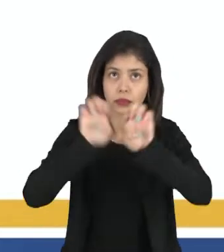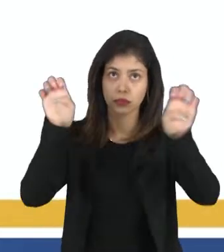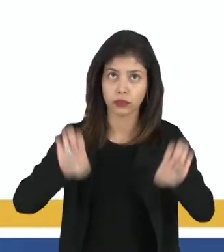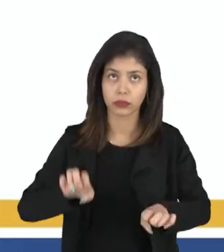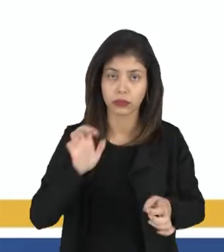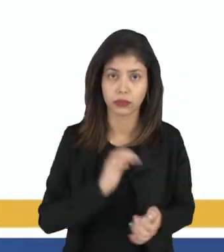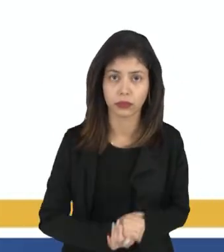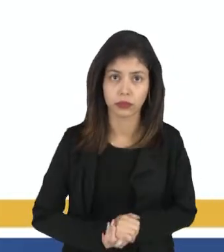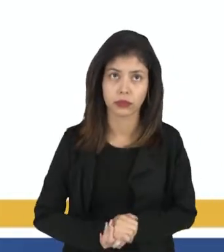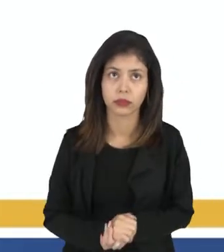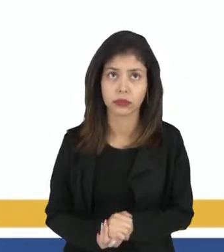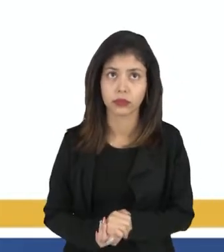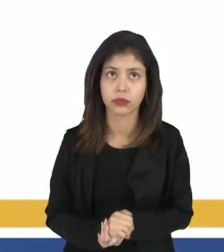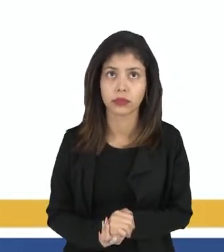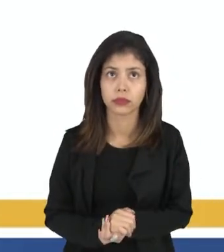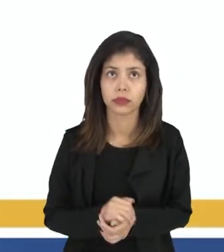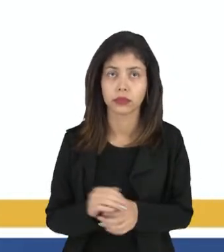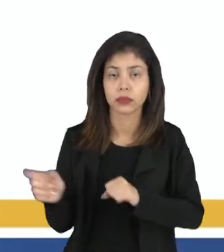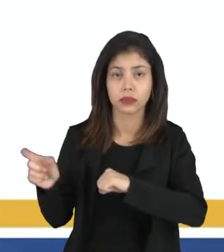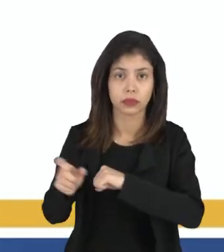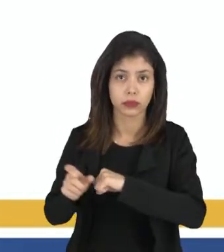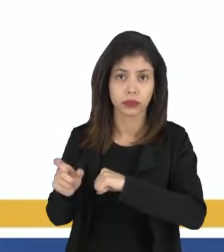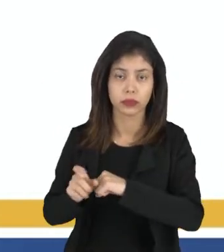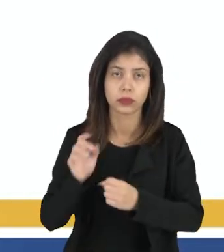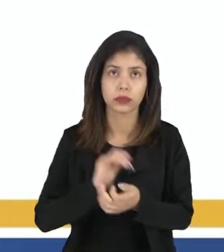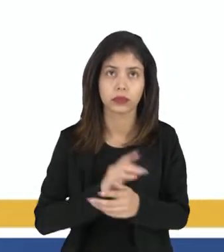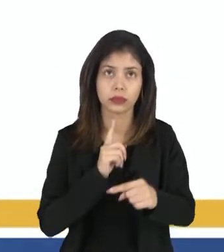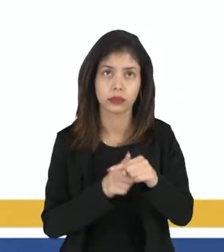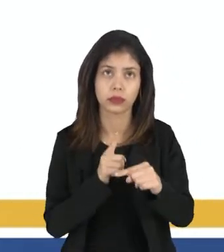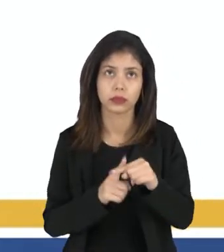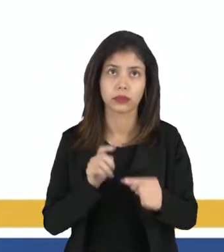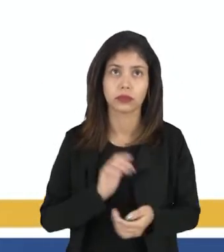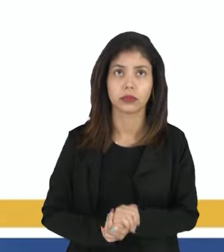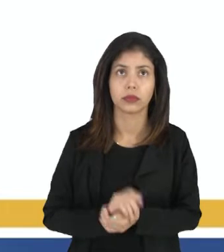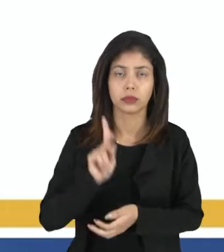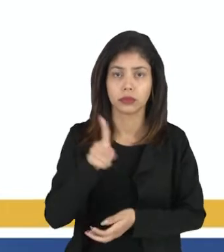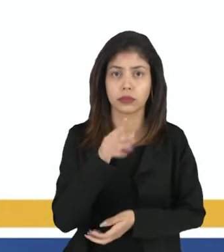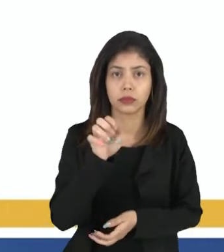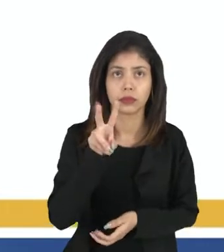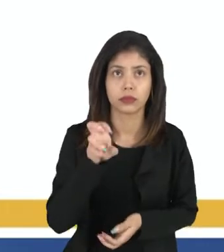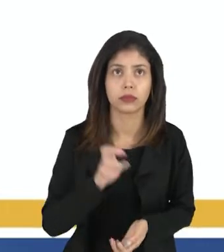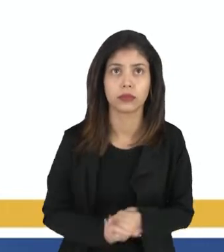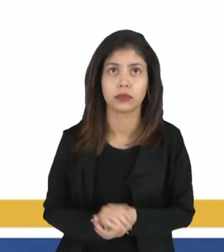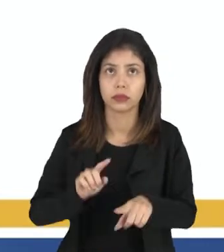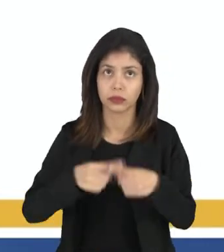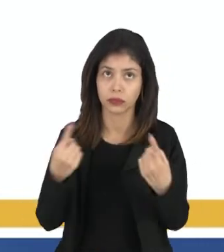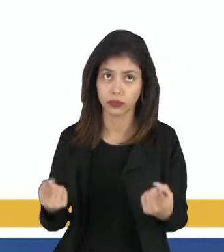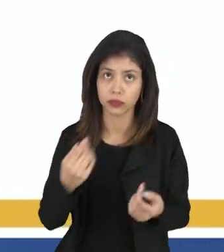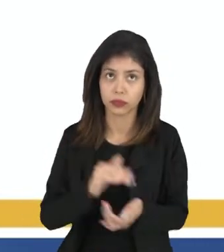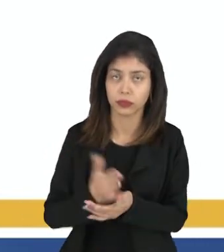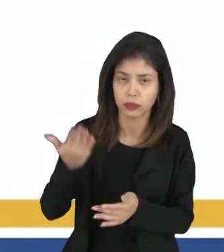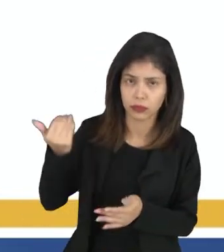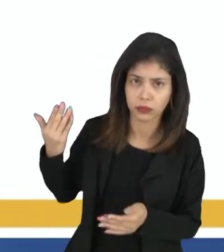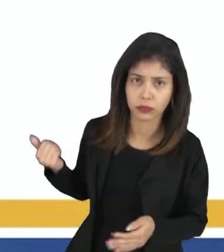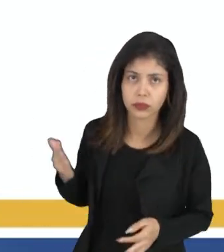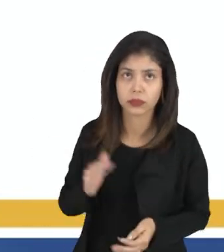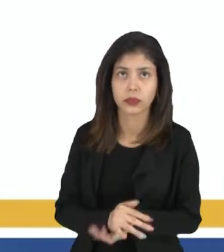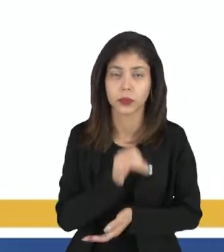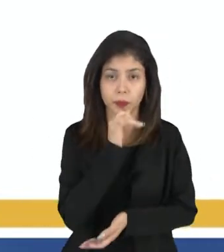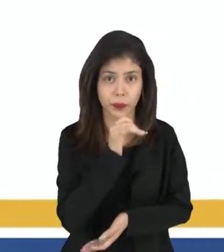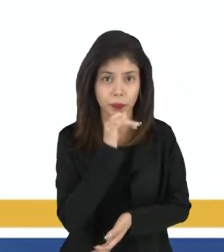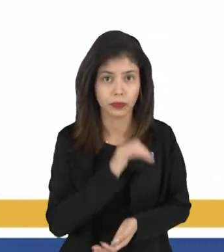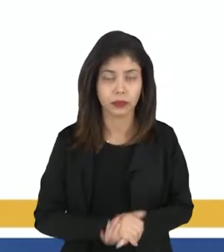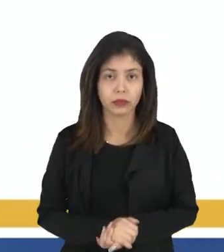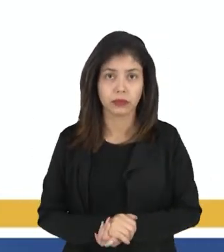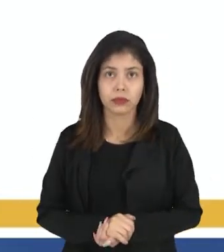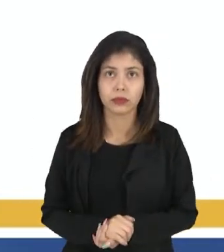estrutura, é essa aí, sujeito mais have ou has, mais o particípio passado. Por